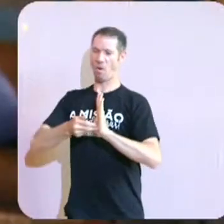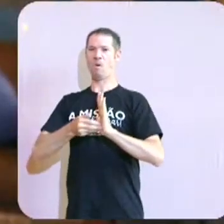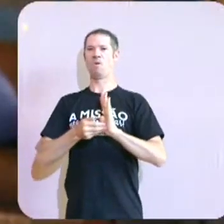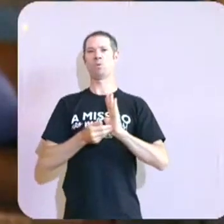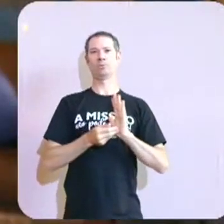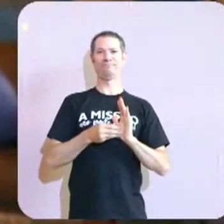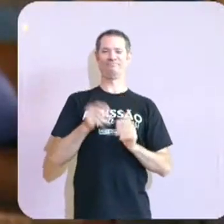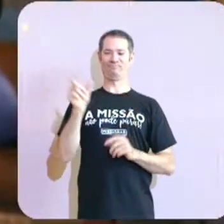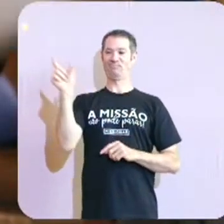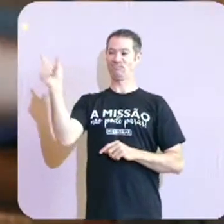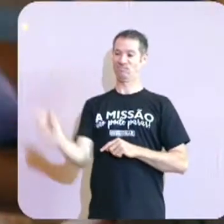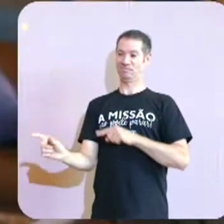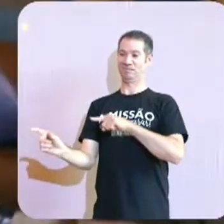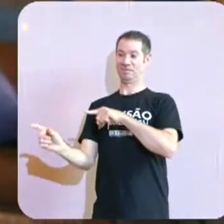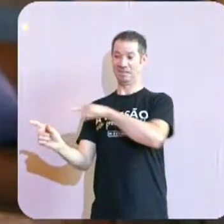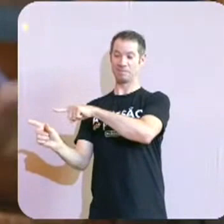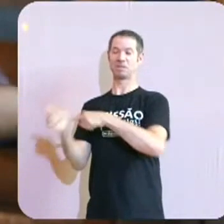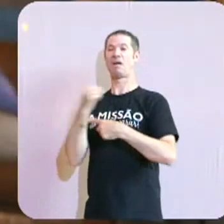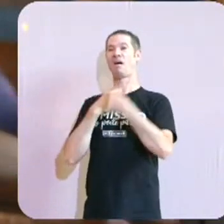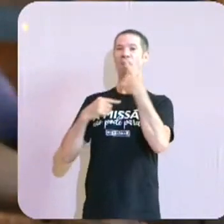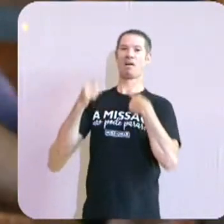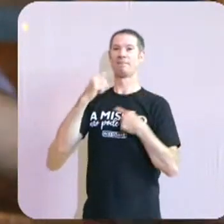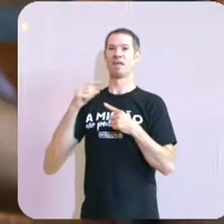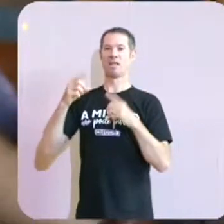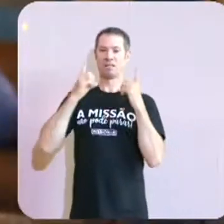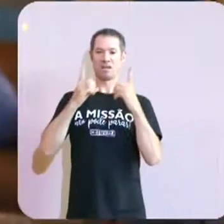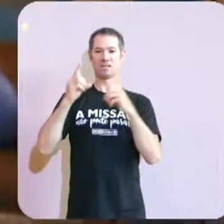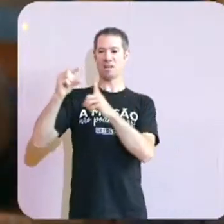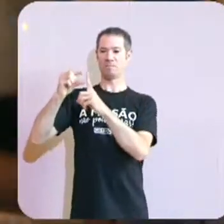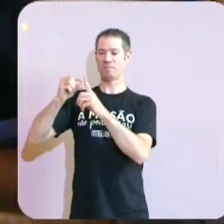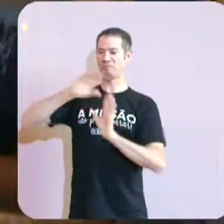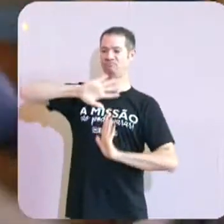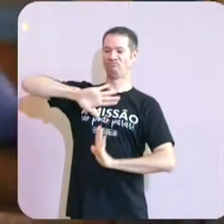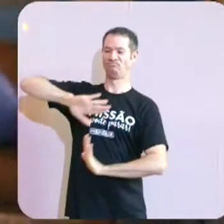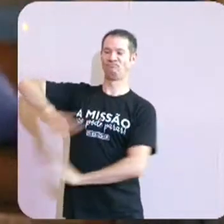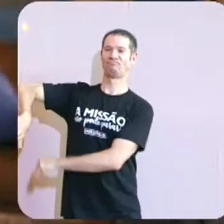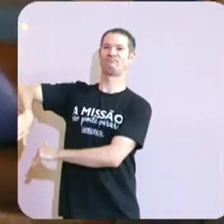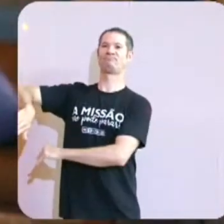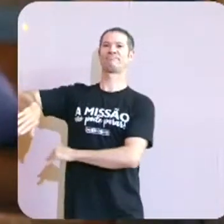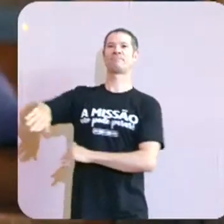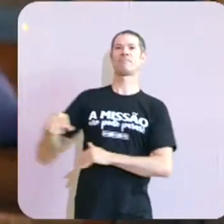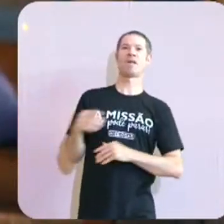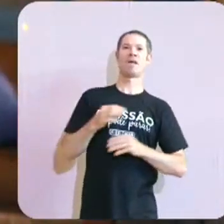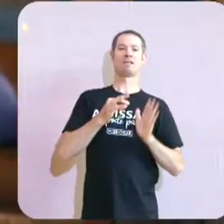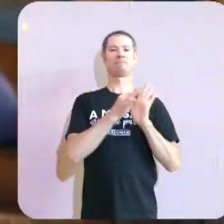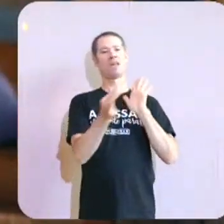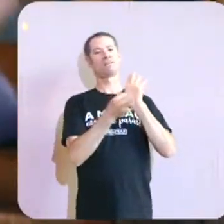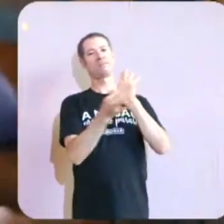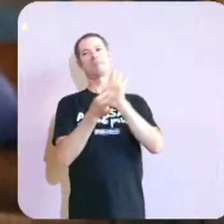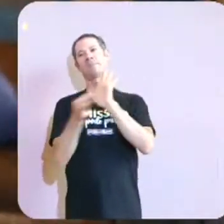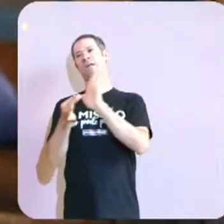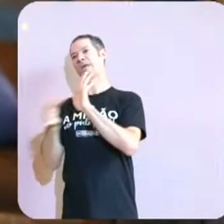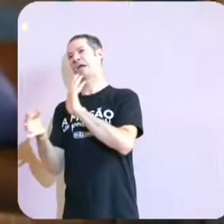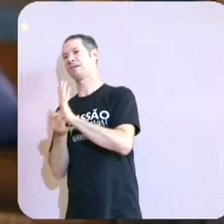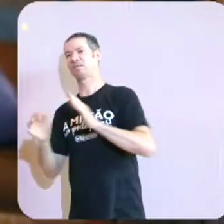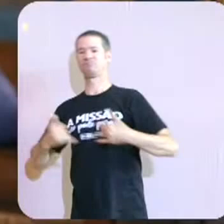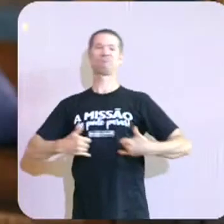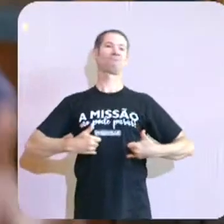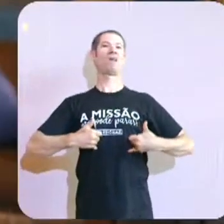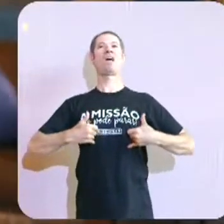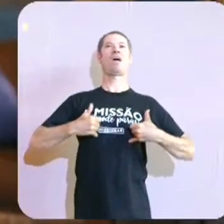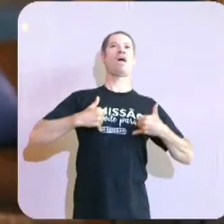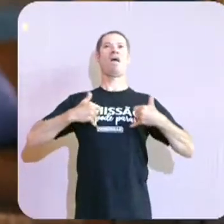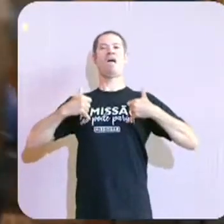do indivíduo. As grandes doutrinas bíblicas ficam de lado e sobra aquele discurso que afaga o nosso ego,